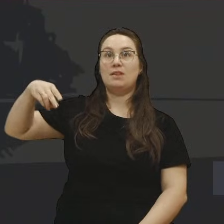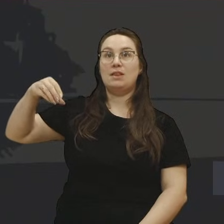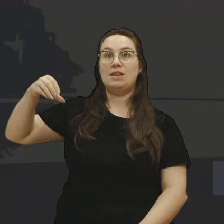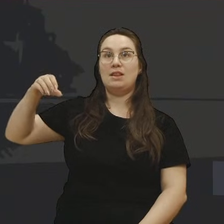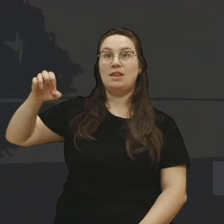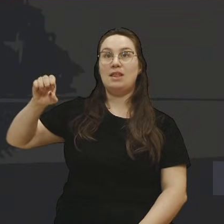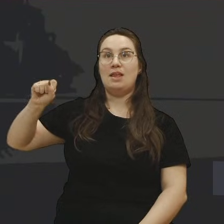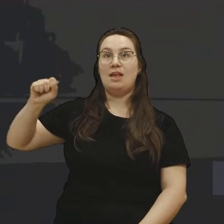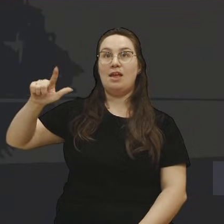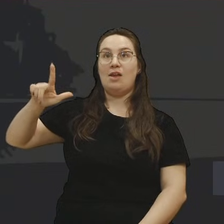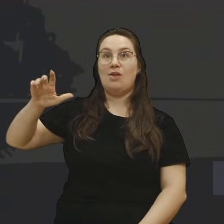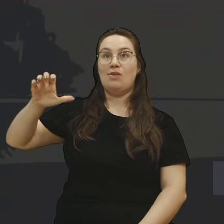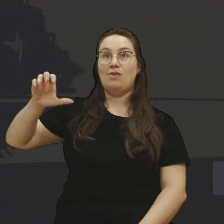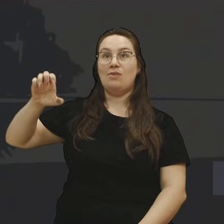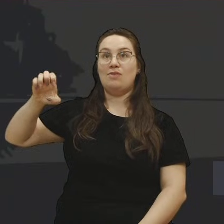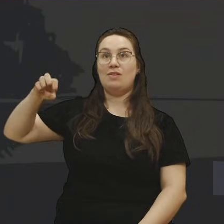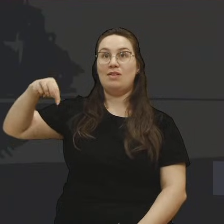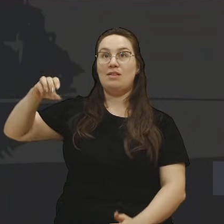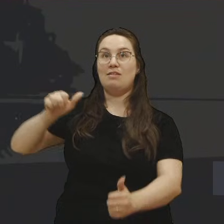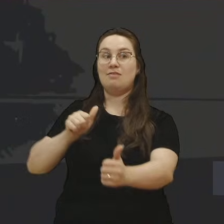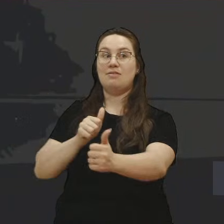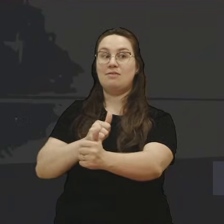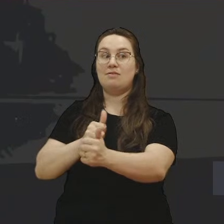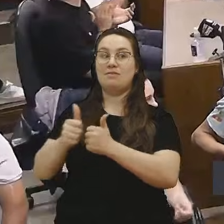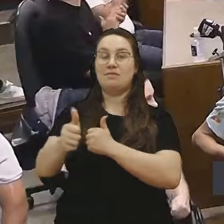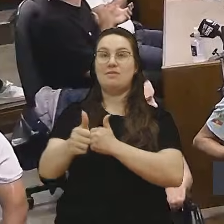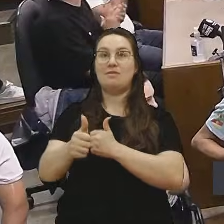do Badminton.